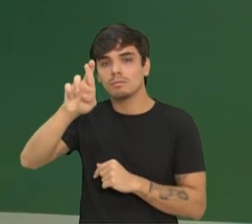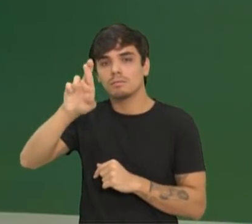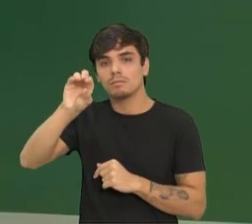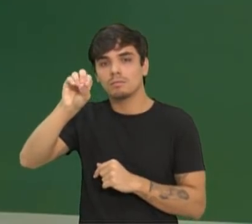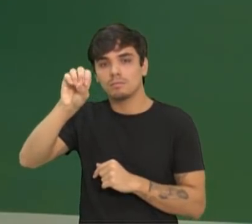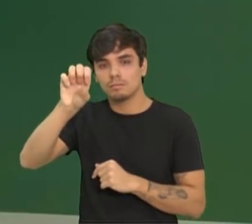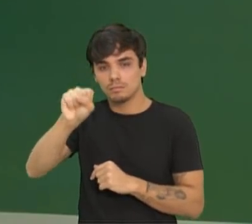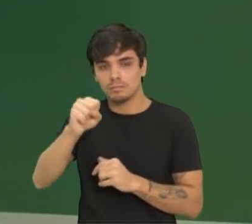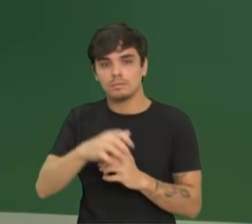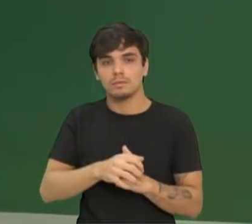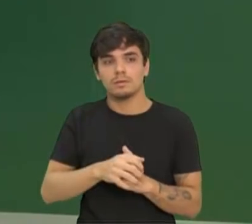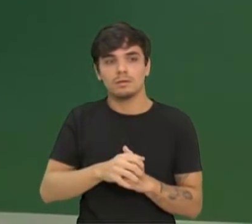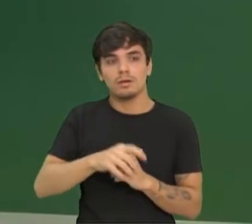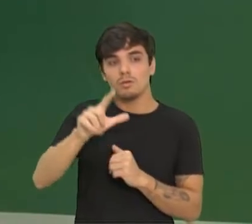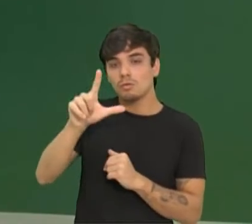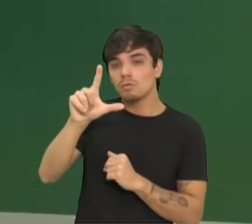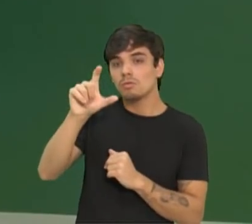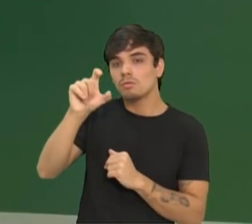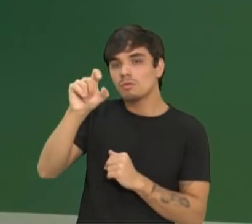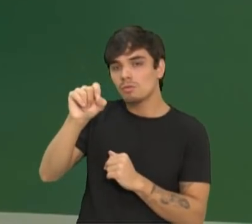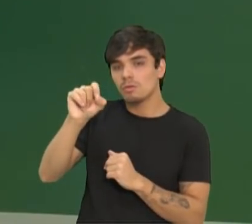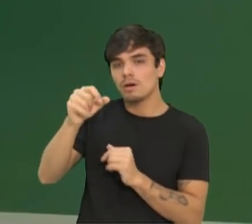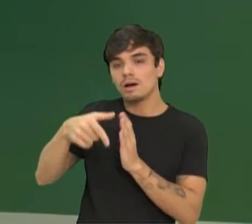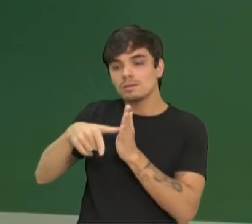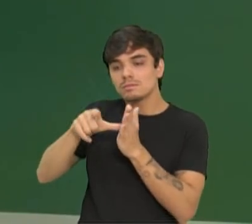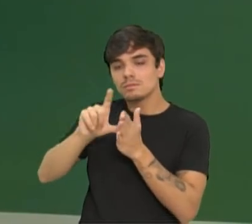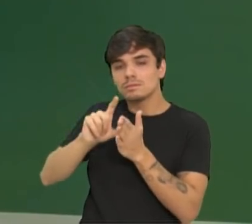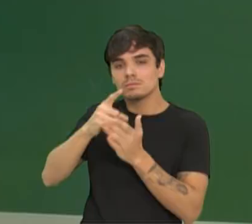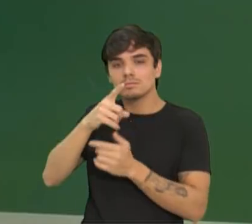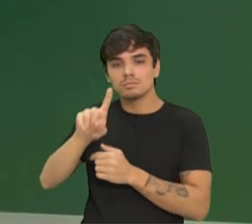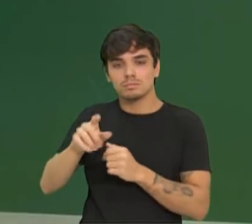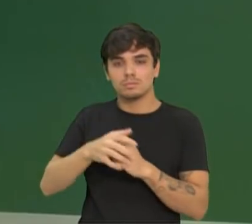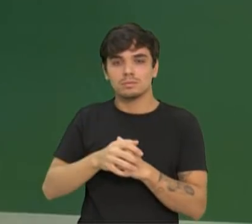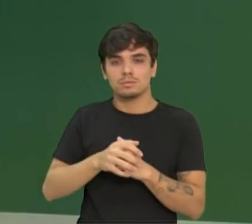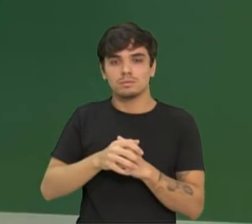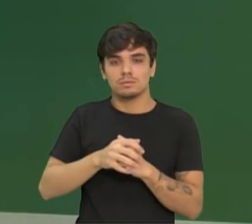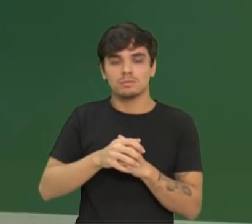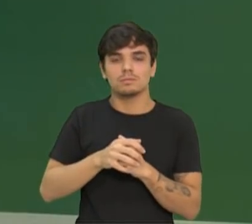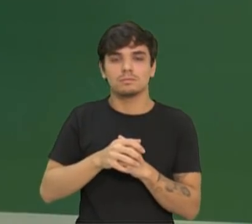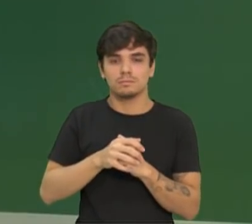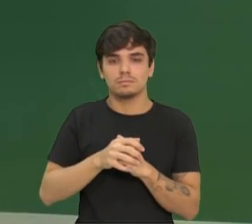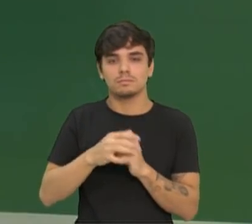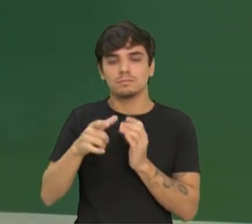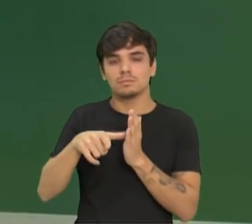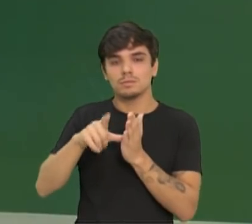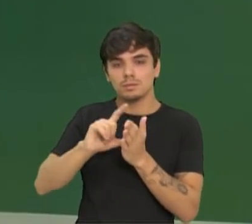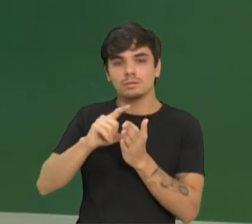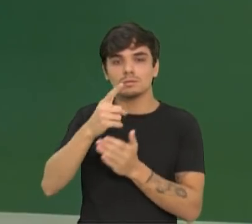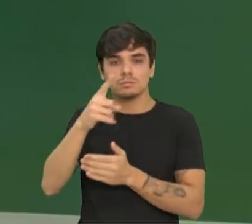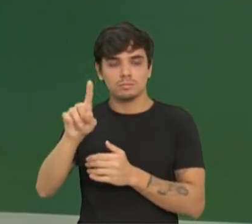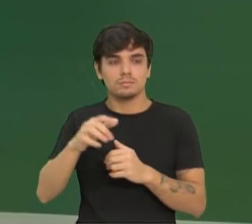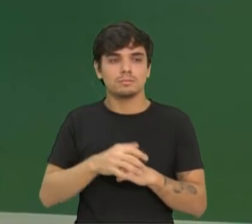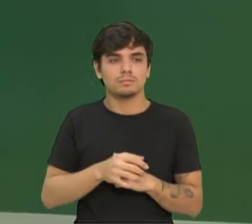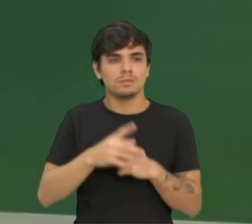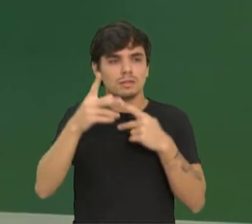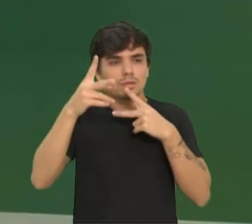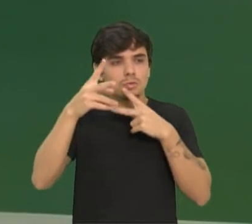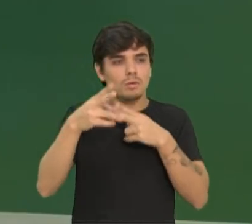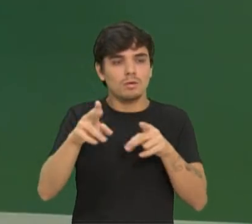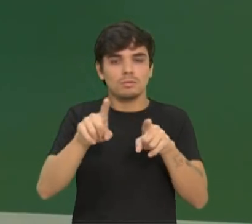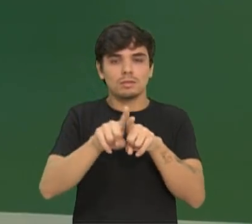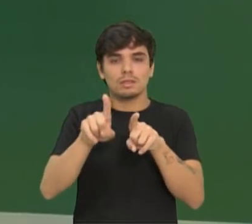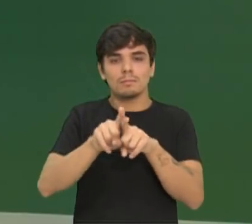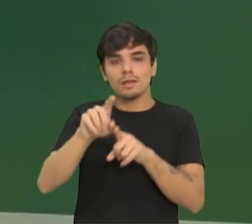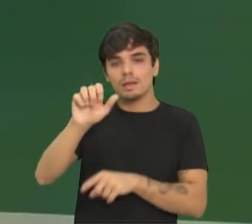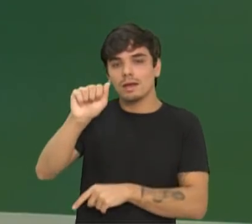Quilômetros. O lo é a antepenúltima. Nós temos o tros, o me, e o lo é a antepenúltima. Mesma coisa acontece aqui